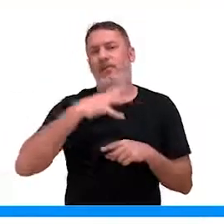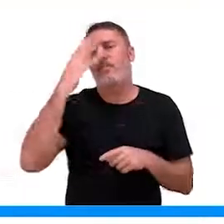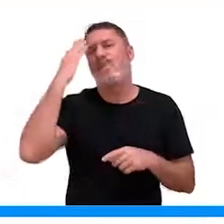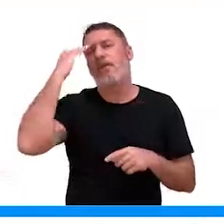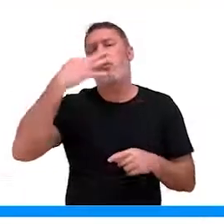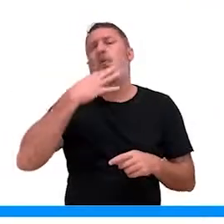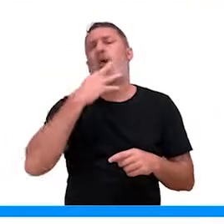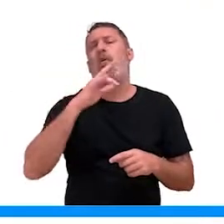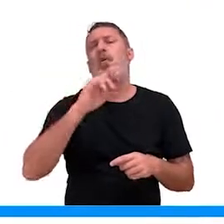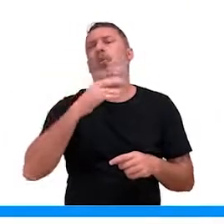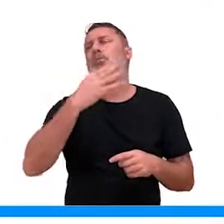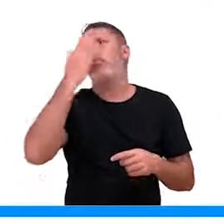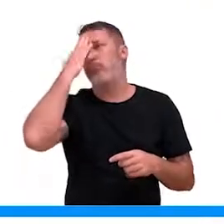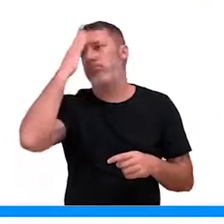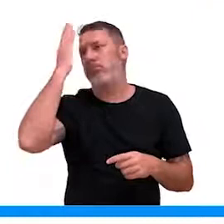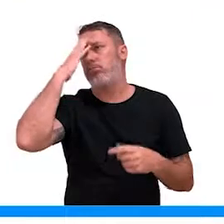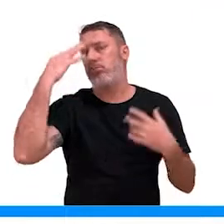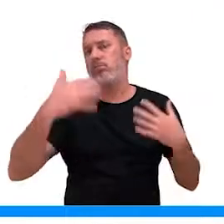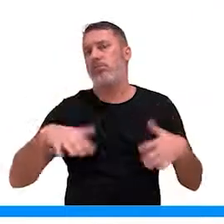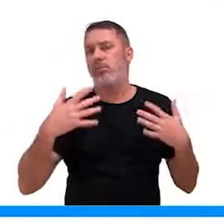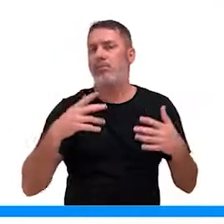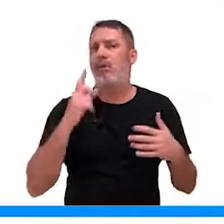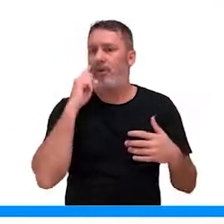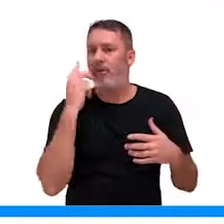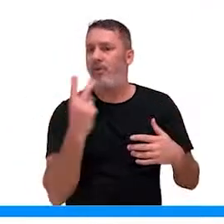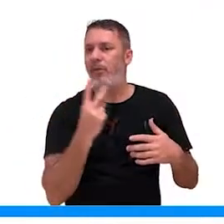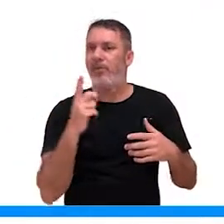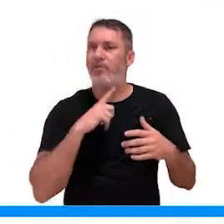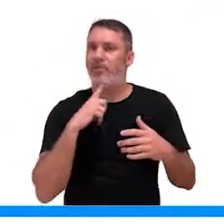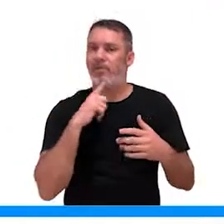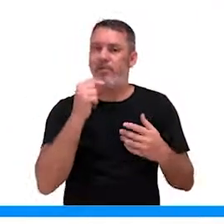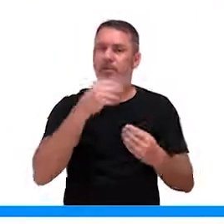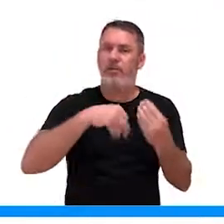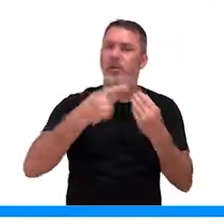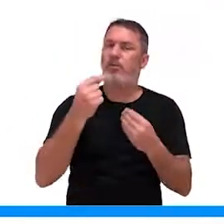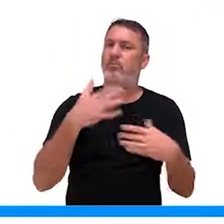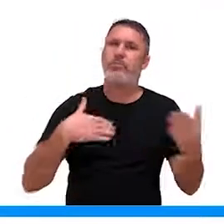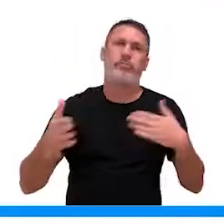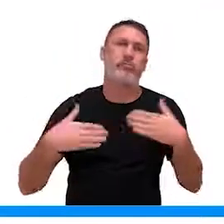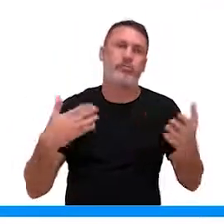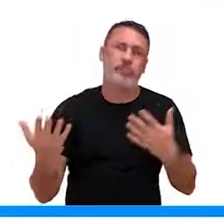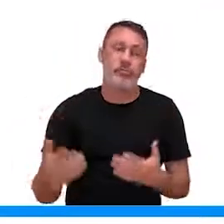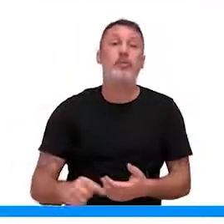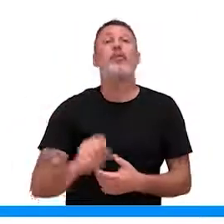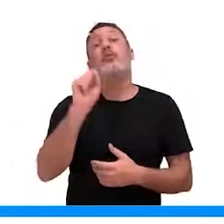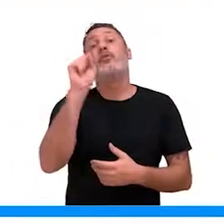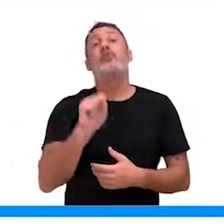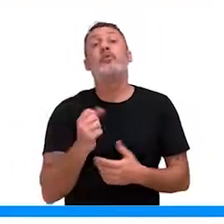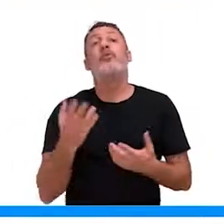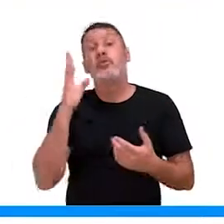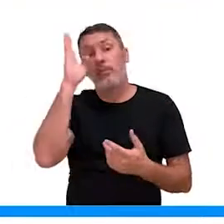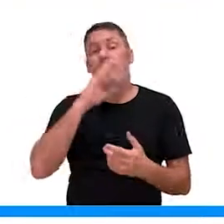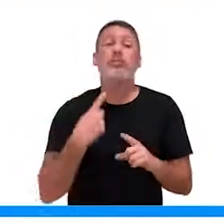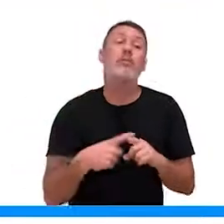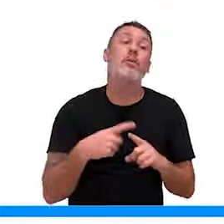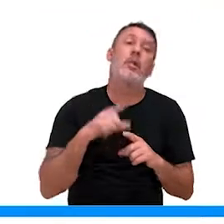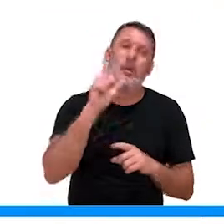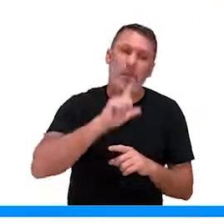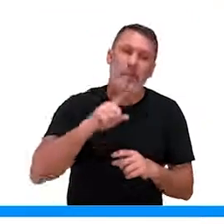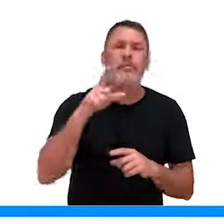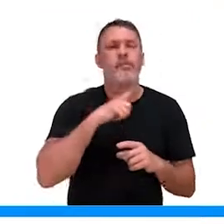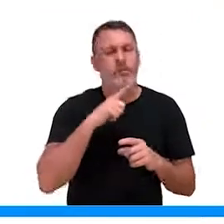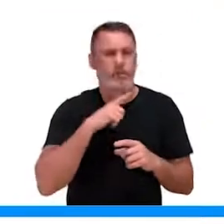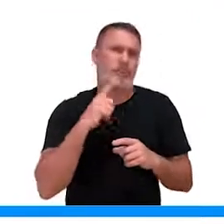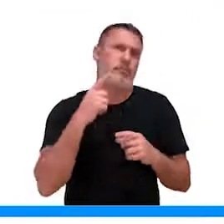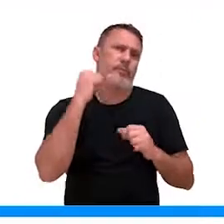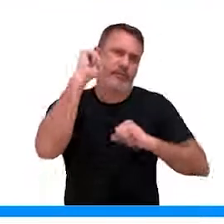belezas naturais. Então, existe uma movimentação financeira muito grande em torno disso. E o sul do Brasil, claro, também com seus